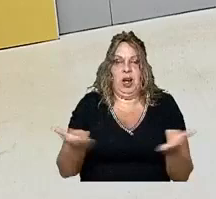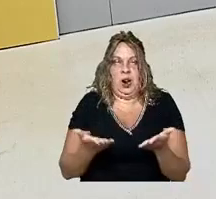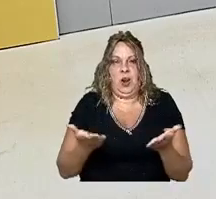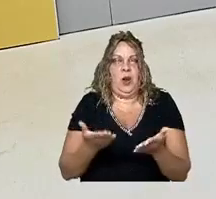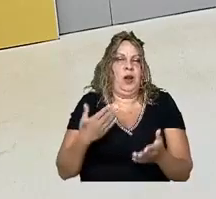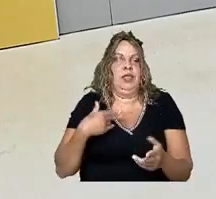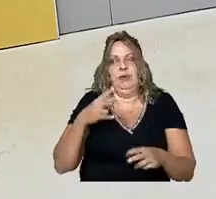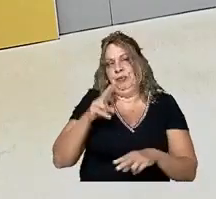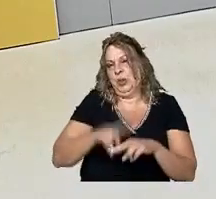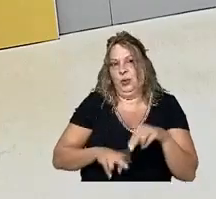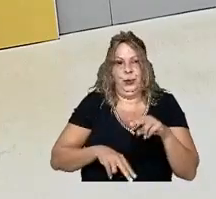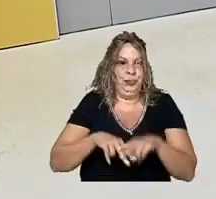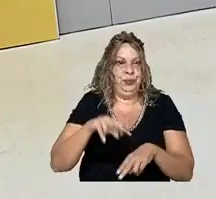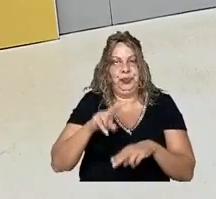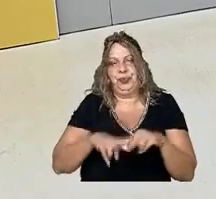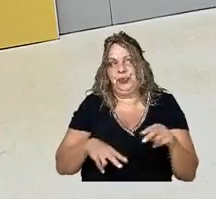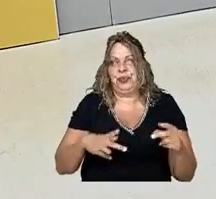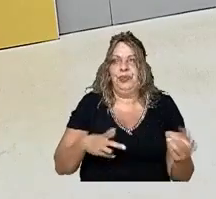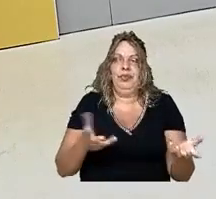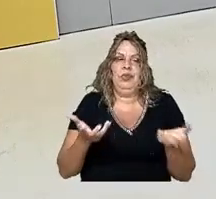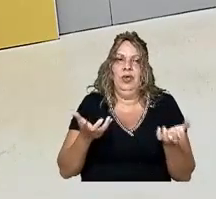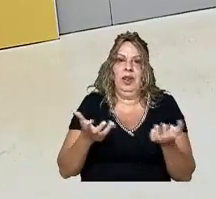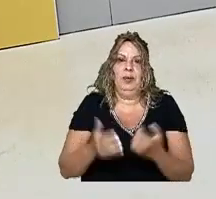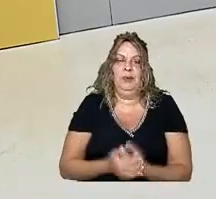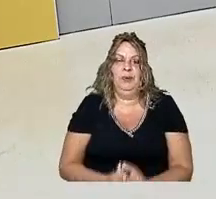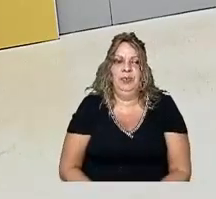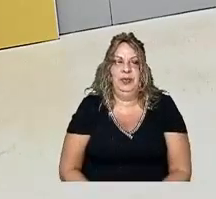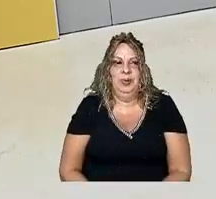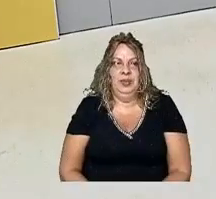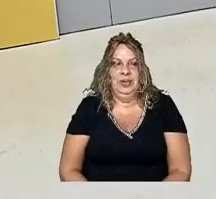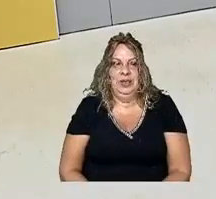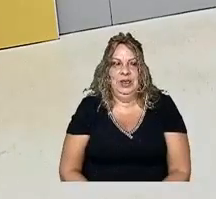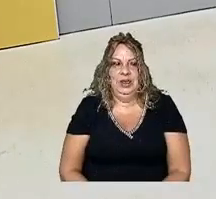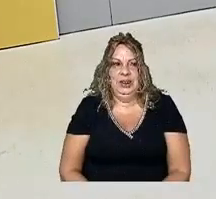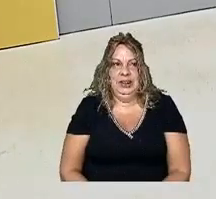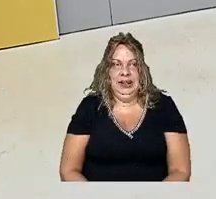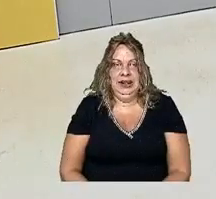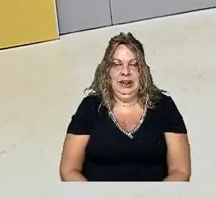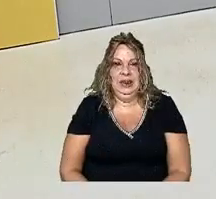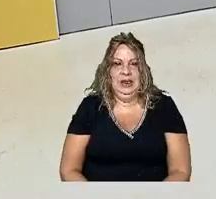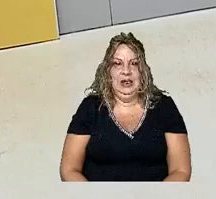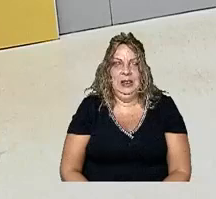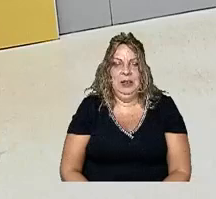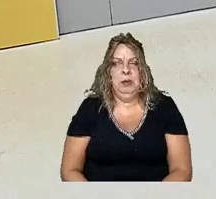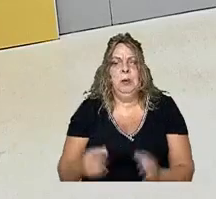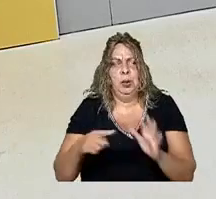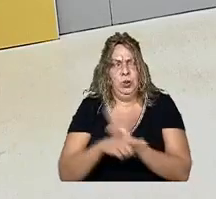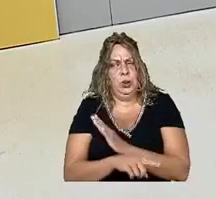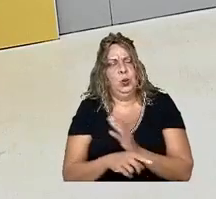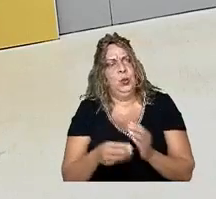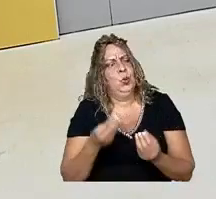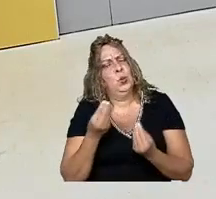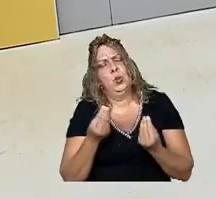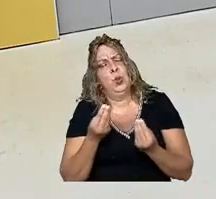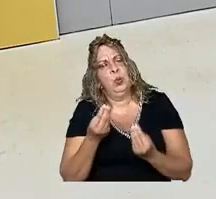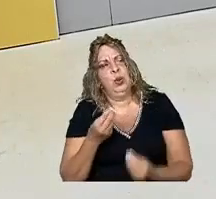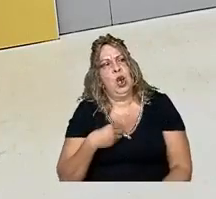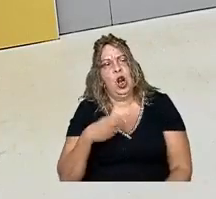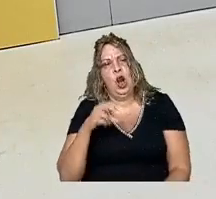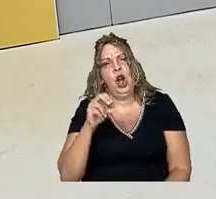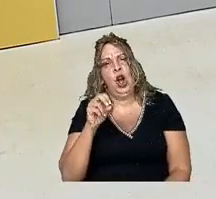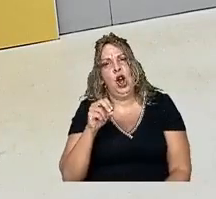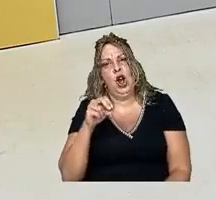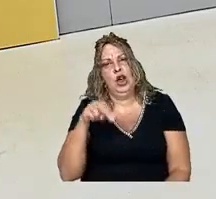carro desejado por todo mundo? Ah, como é o nome do carro? Onix, compadre. Eu pensava que era Onishi. Onishi.